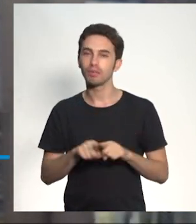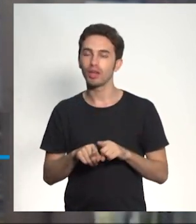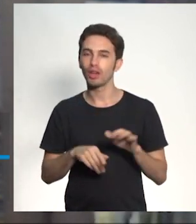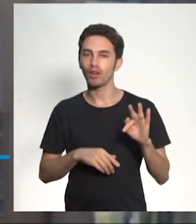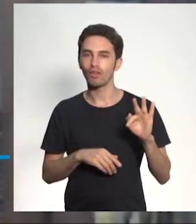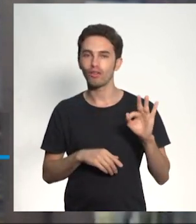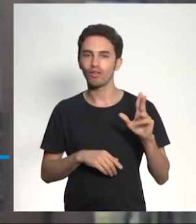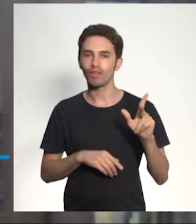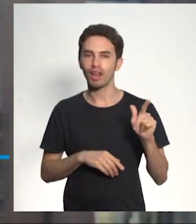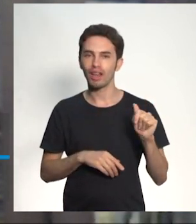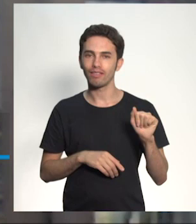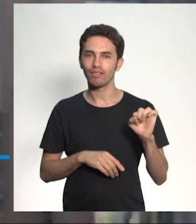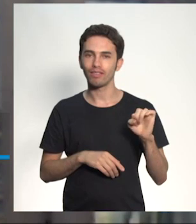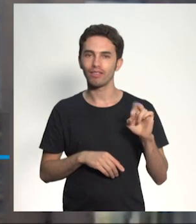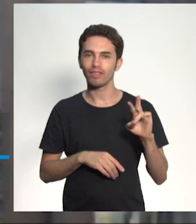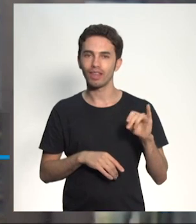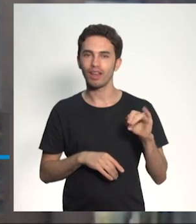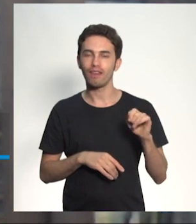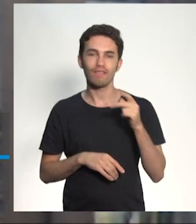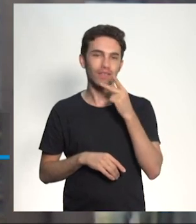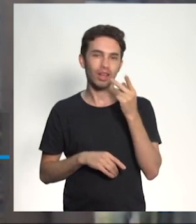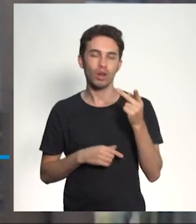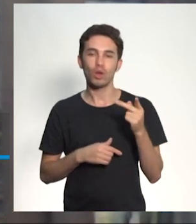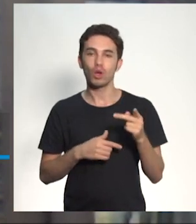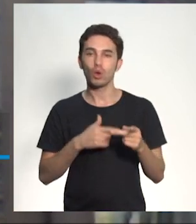assim: manter os direitos conquistados e